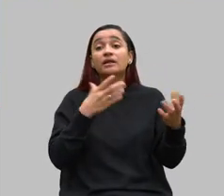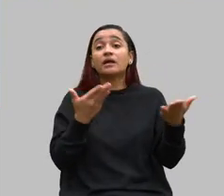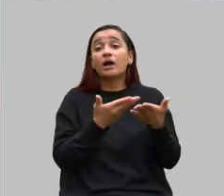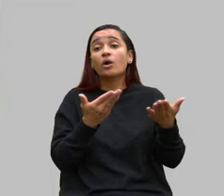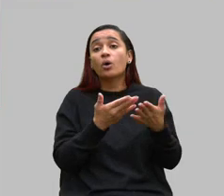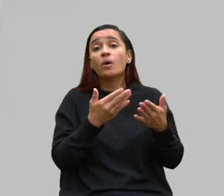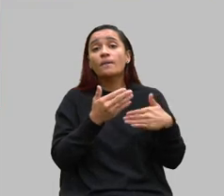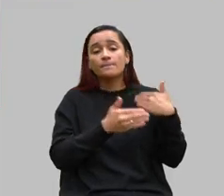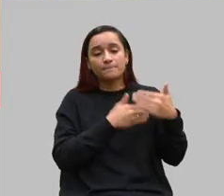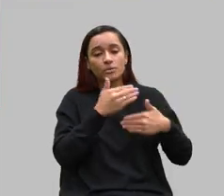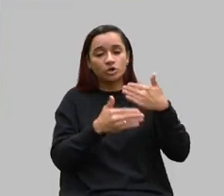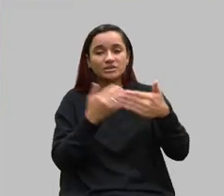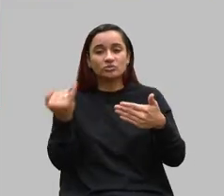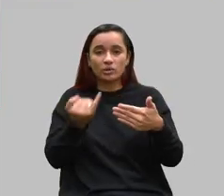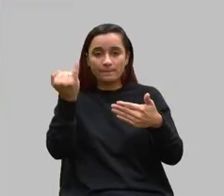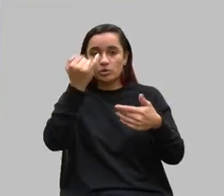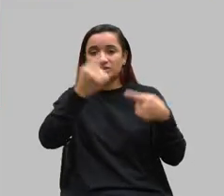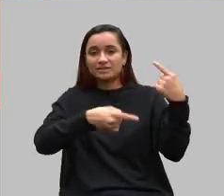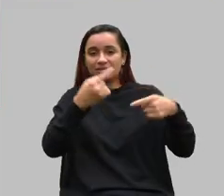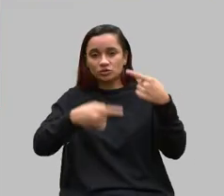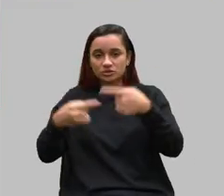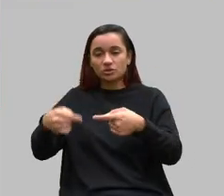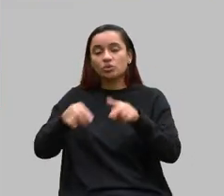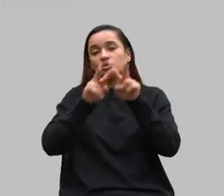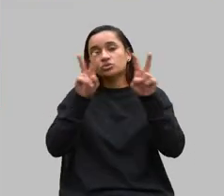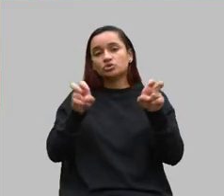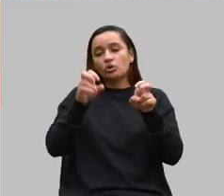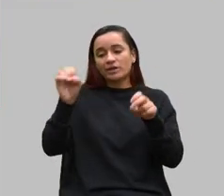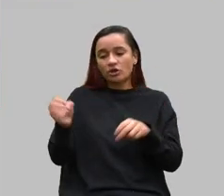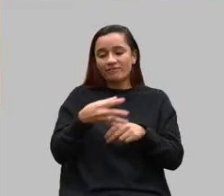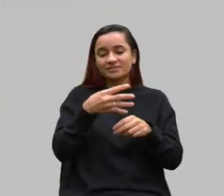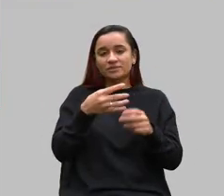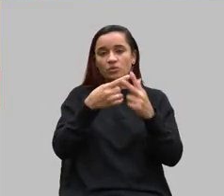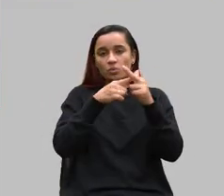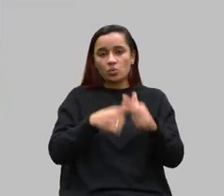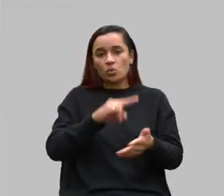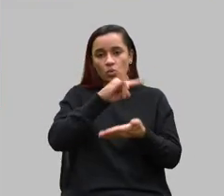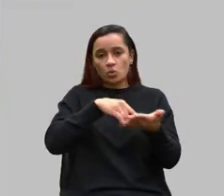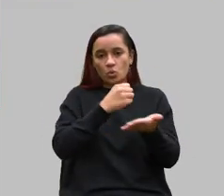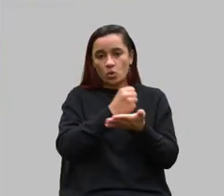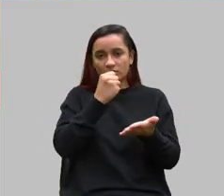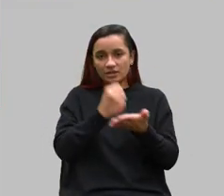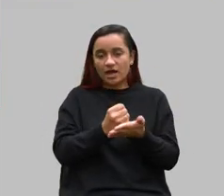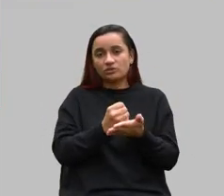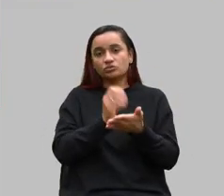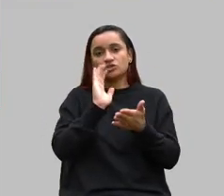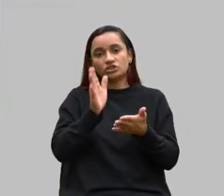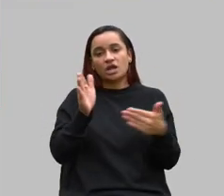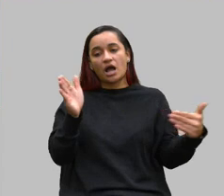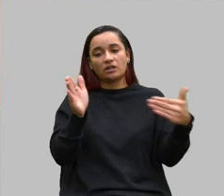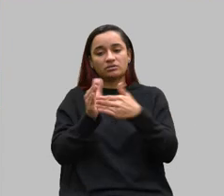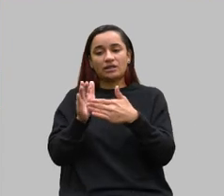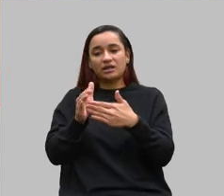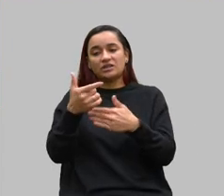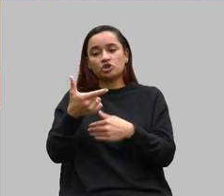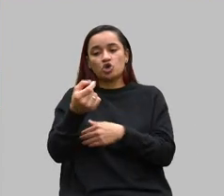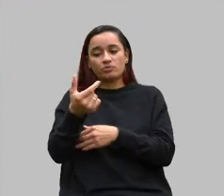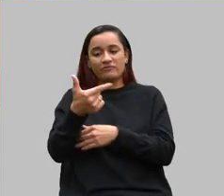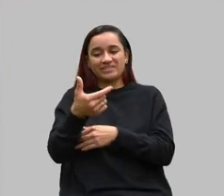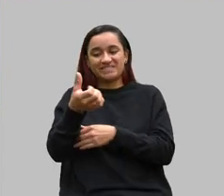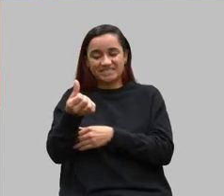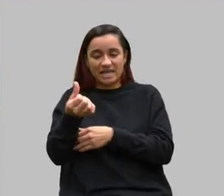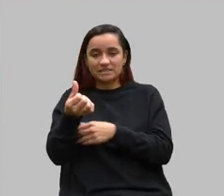de discussão da Renovação antecipada do seu contrato que vence já em 2026 Então tá muito